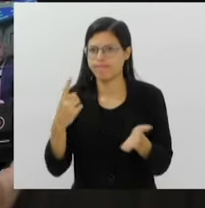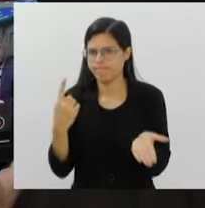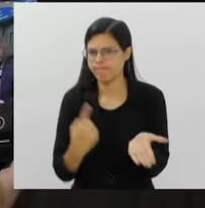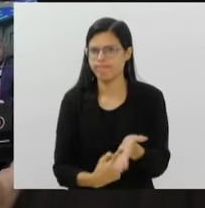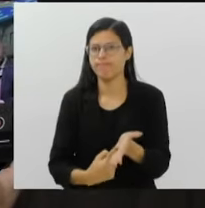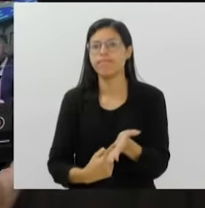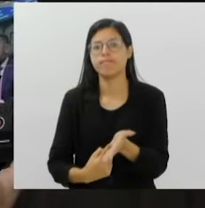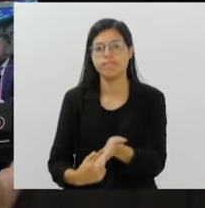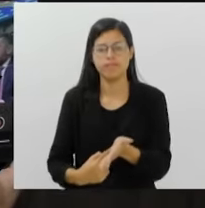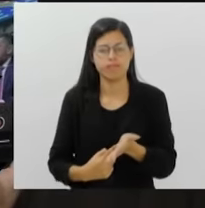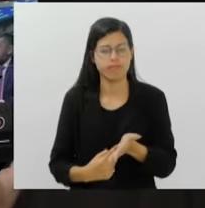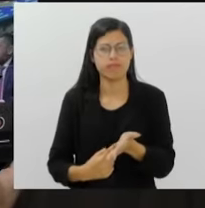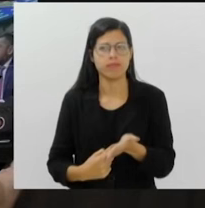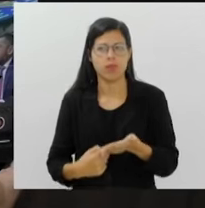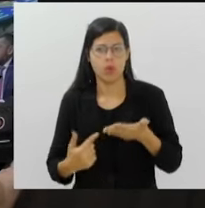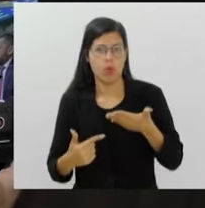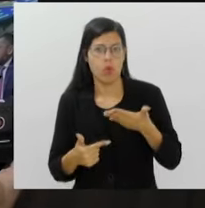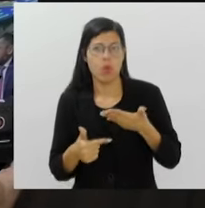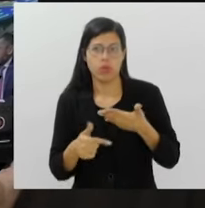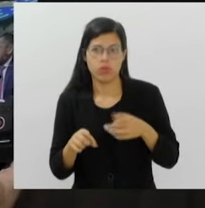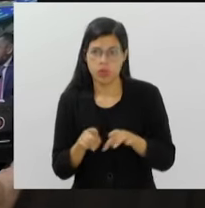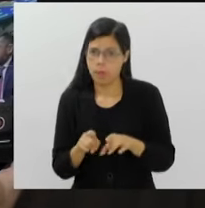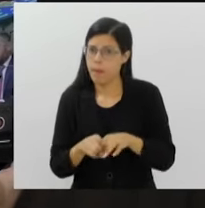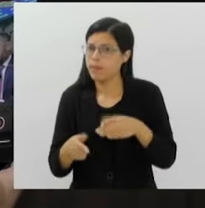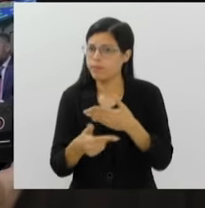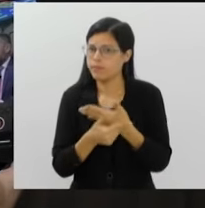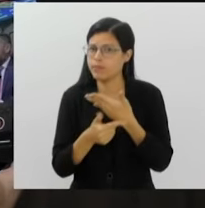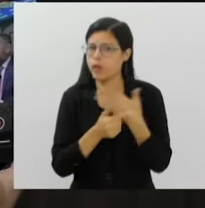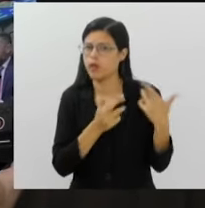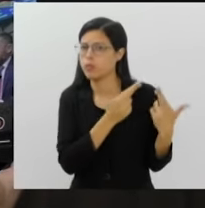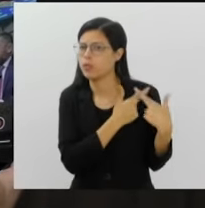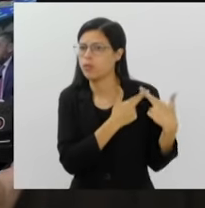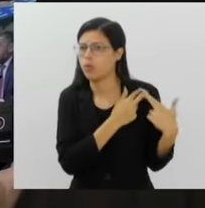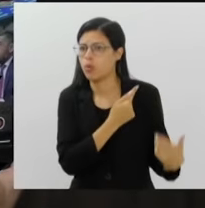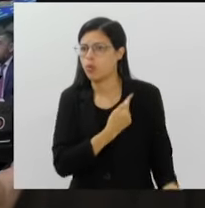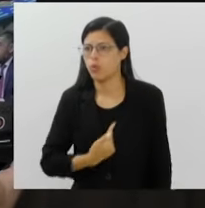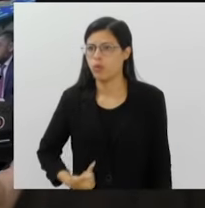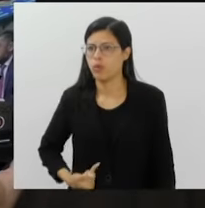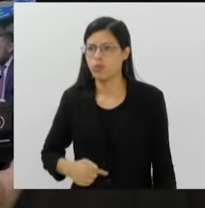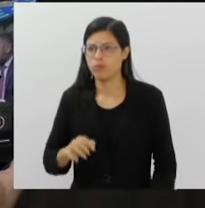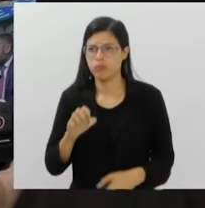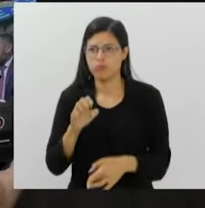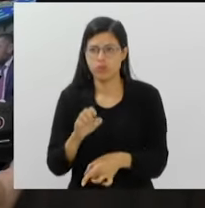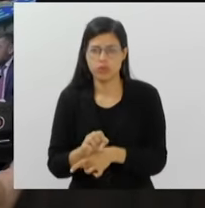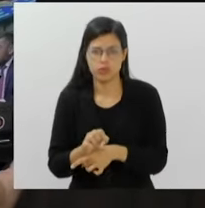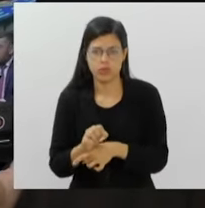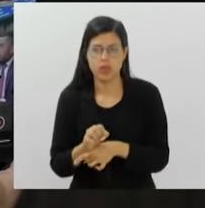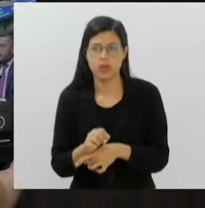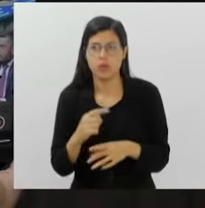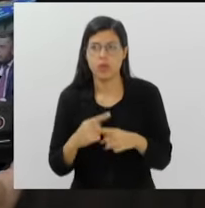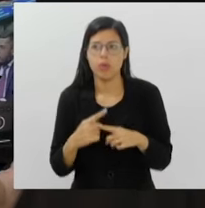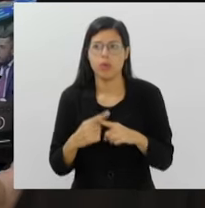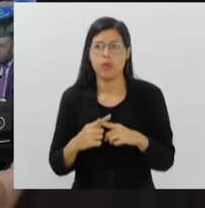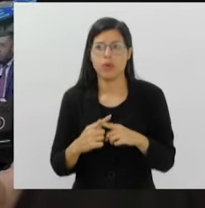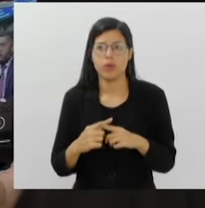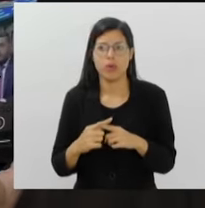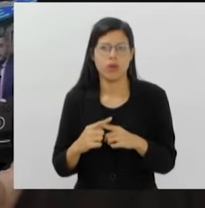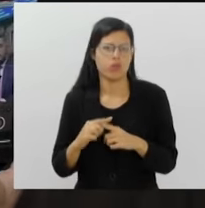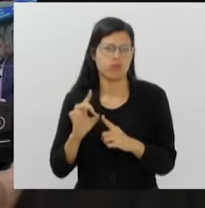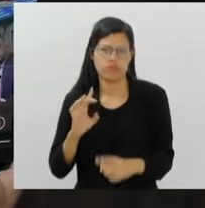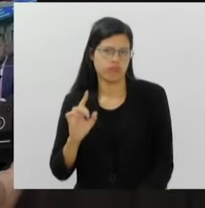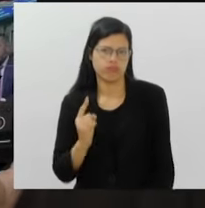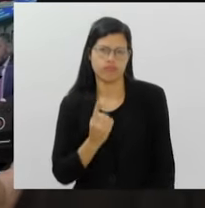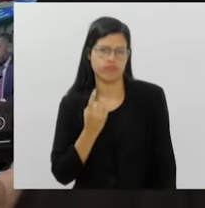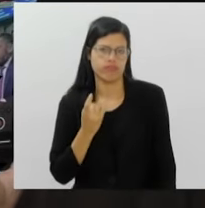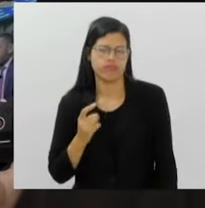ser um papel que tem que partir do governador do Estado, muito mais do que eu, porque eu sou só mais um nesse bloco que